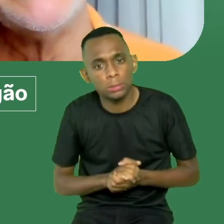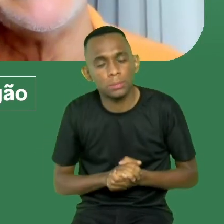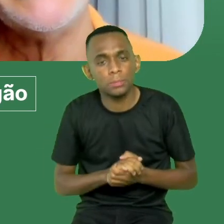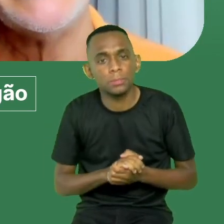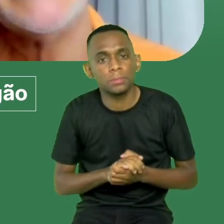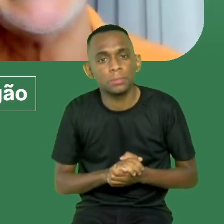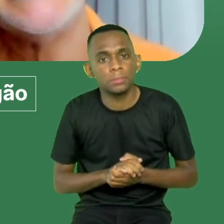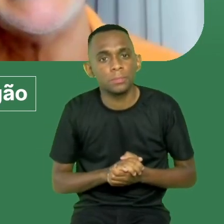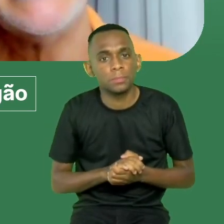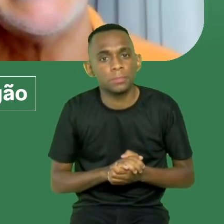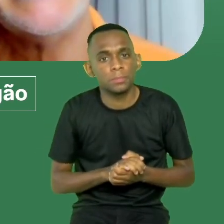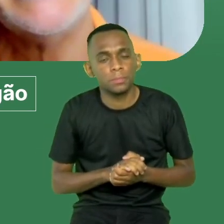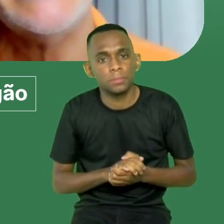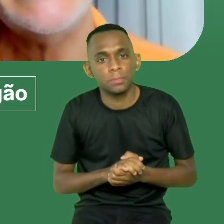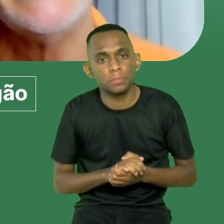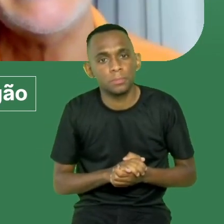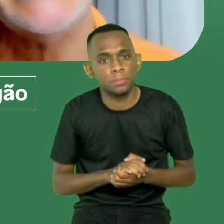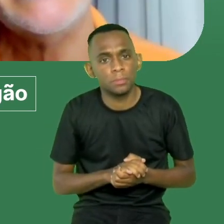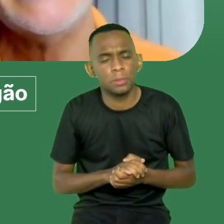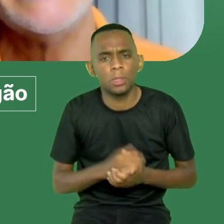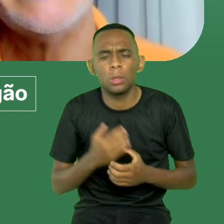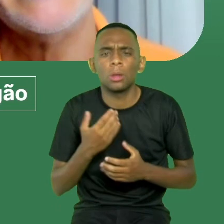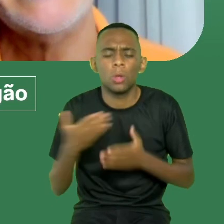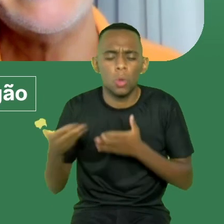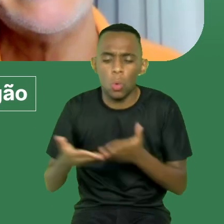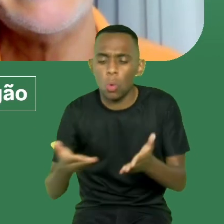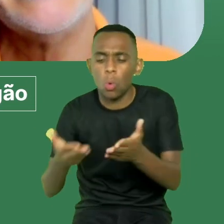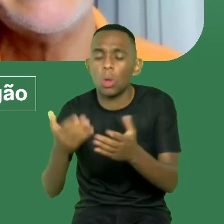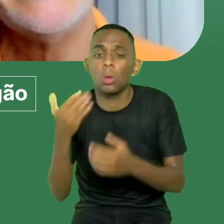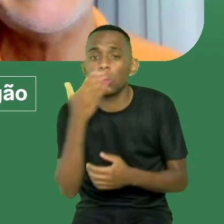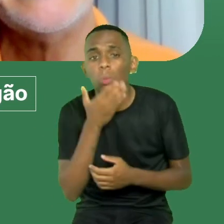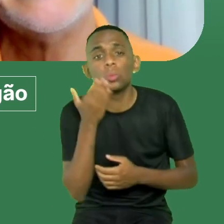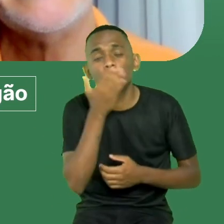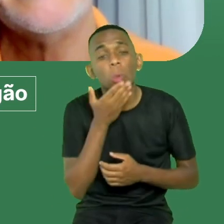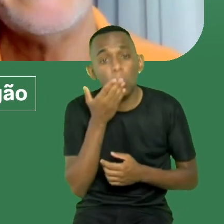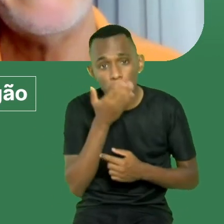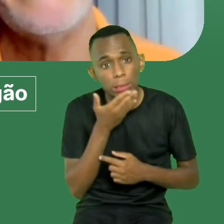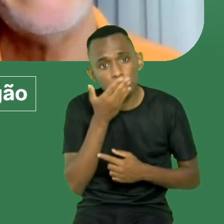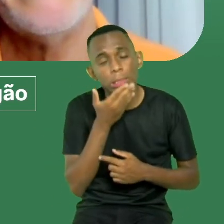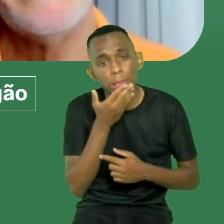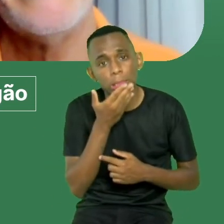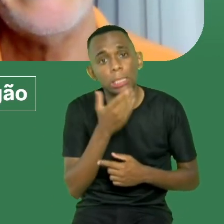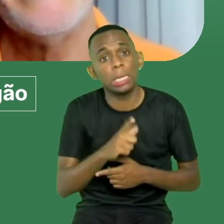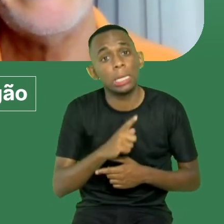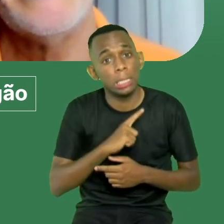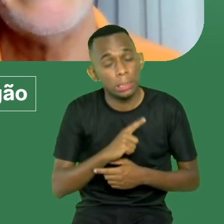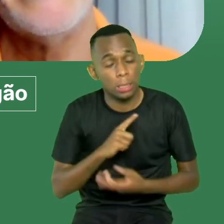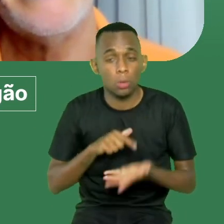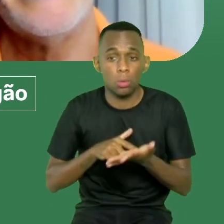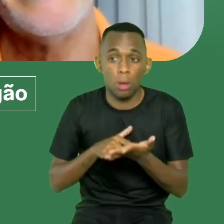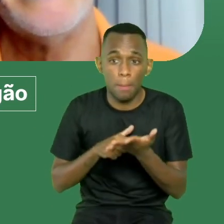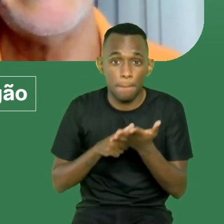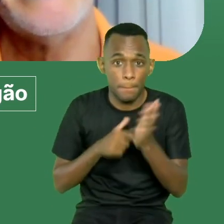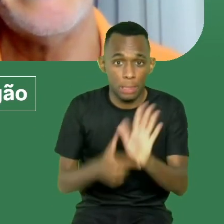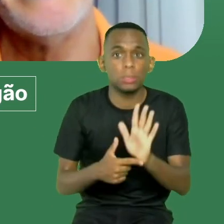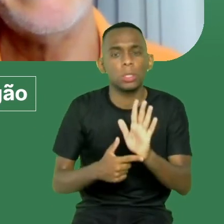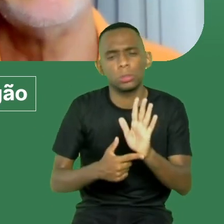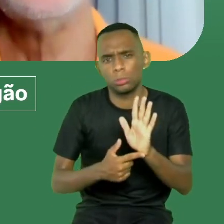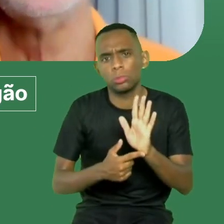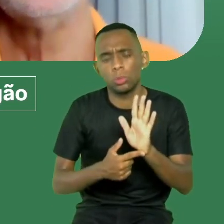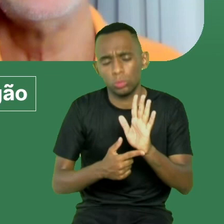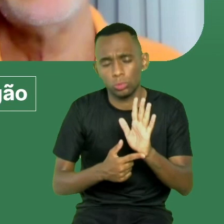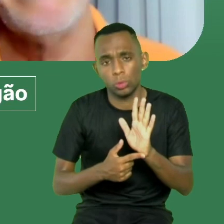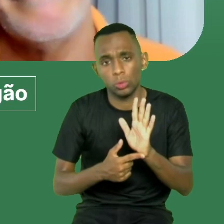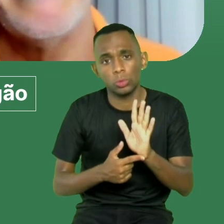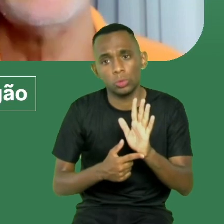pesados. o Rio Doce, que tem a apresentação de um grande escritor, né,